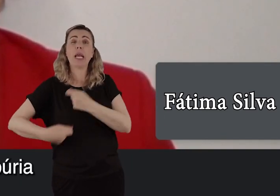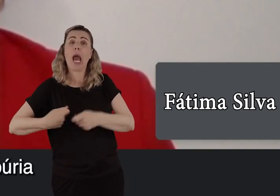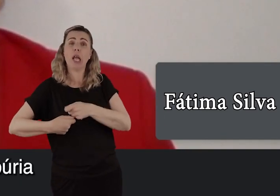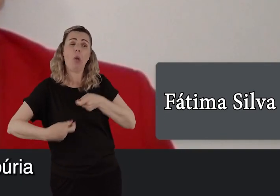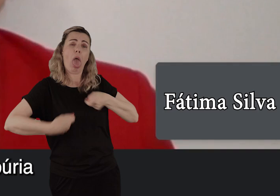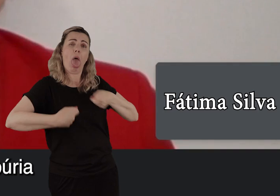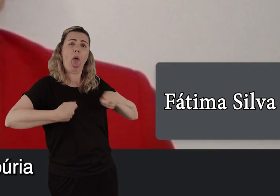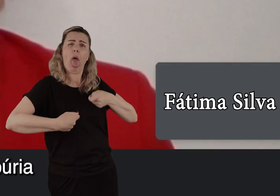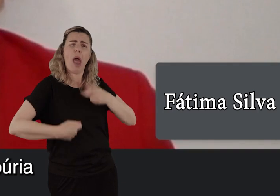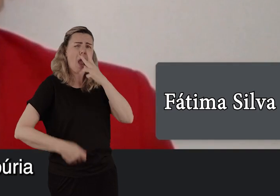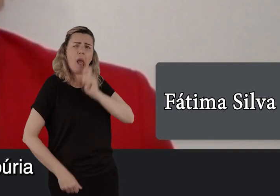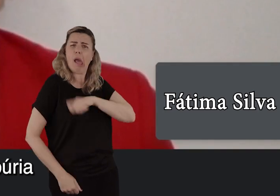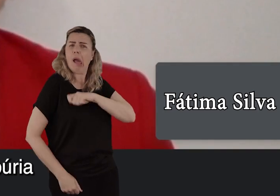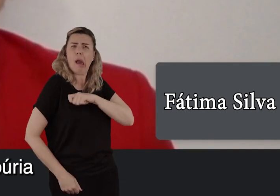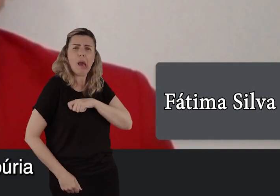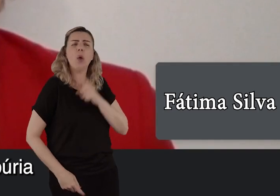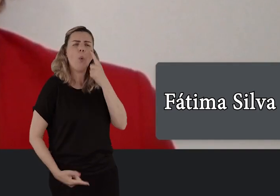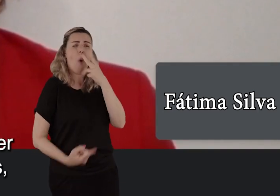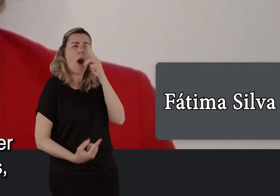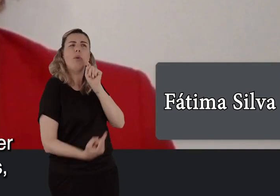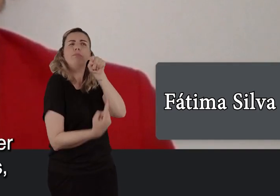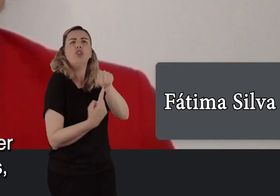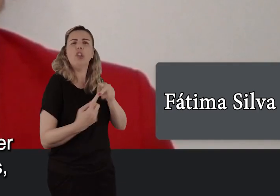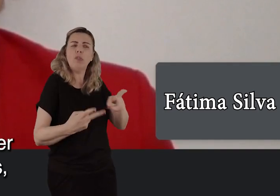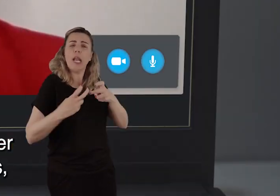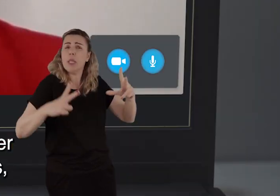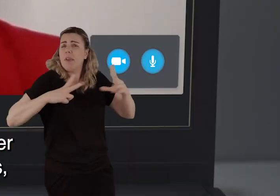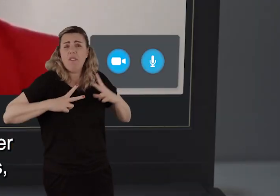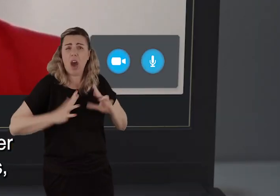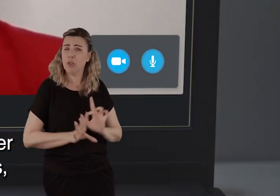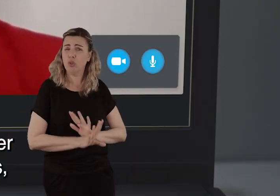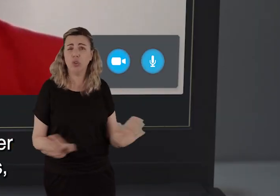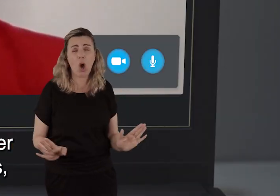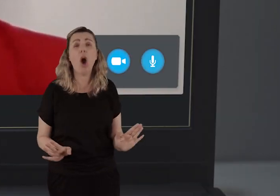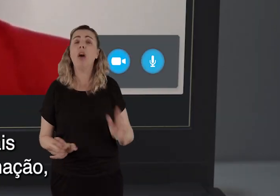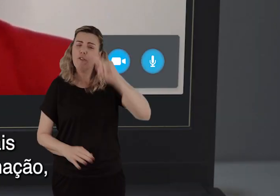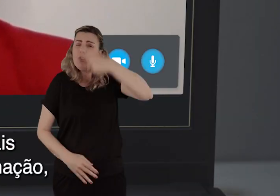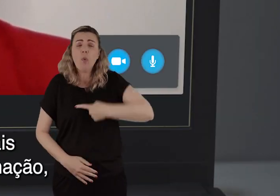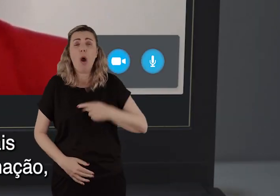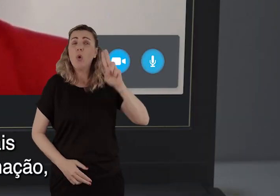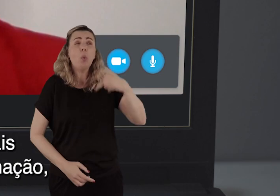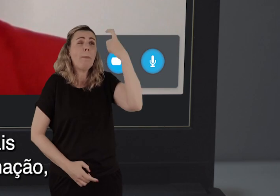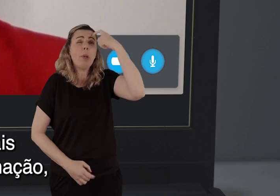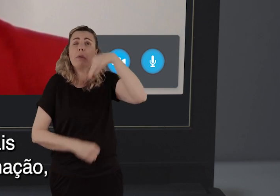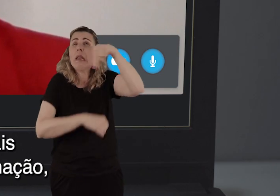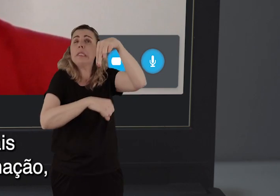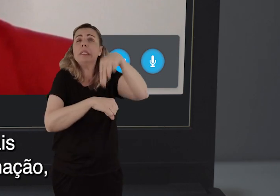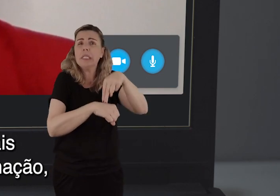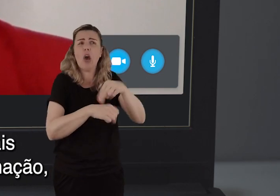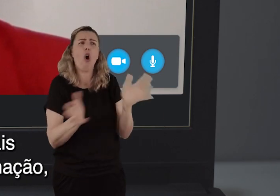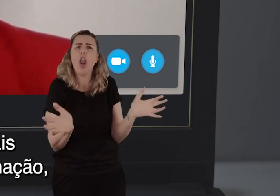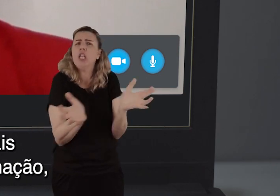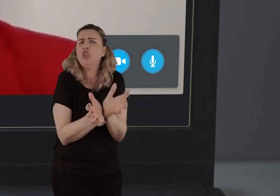mercado e seus agentes atuaram de forma espúria e de forma a atender interesses próprios, interesses individuais e